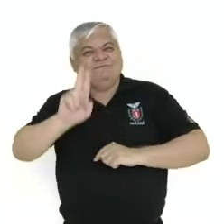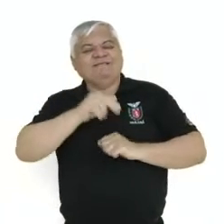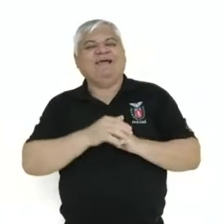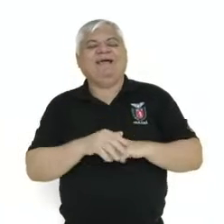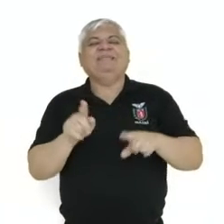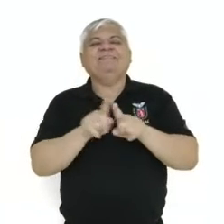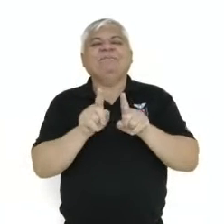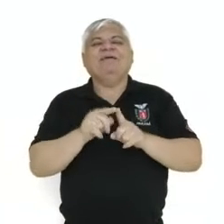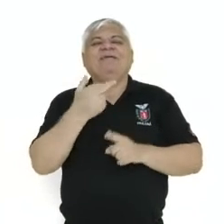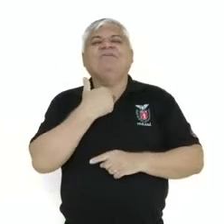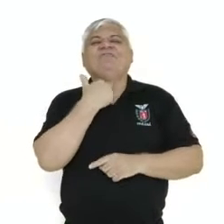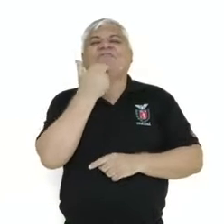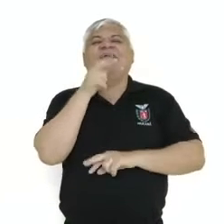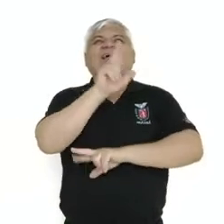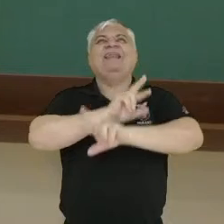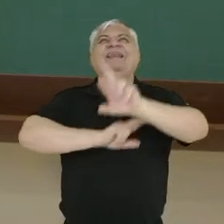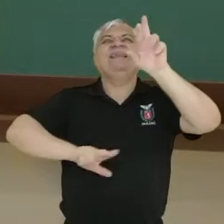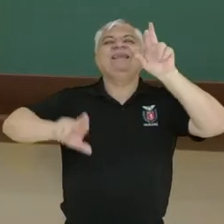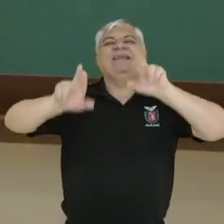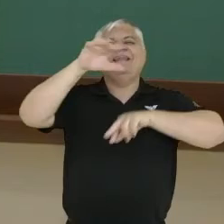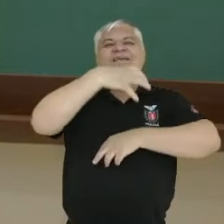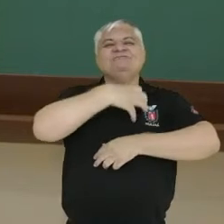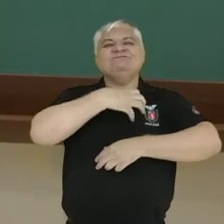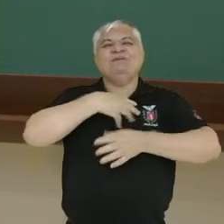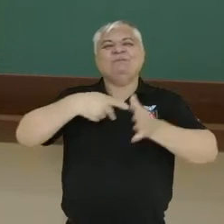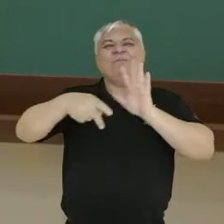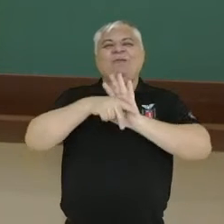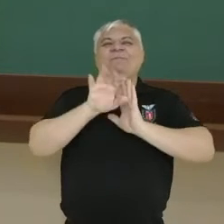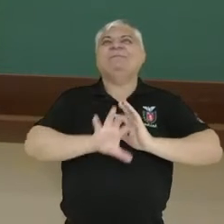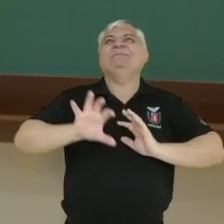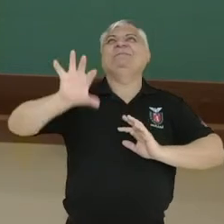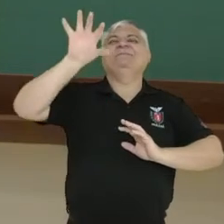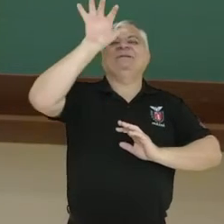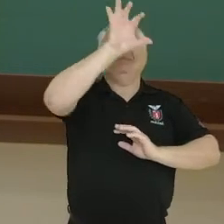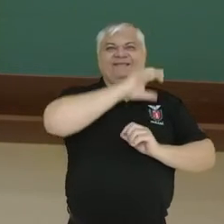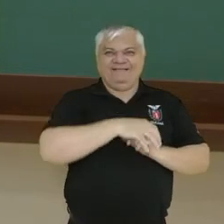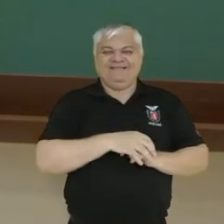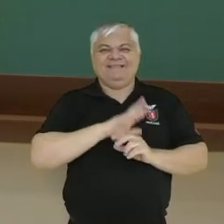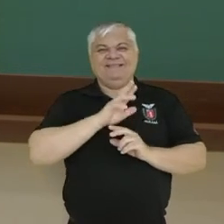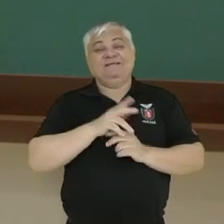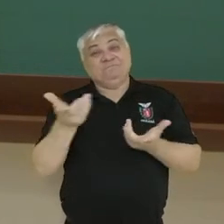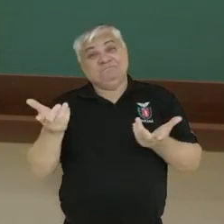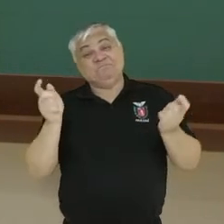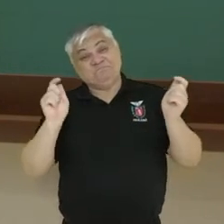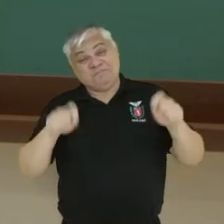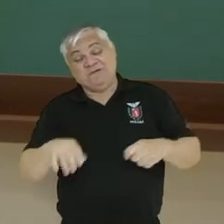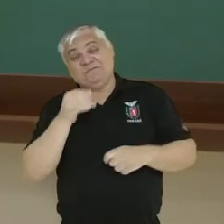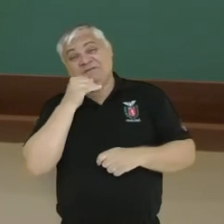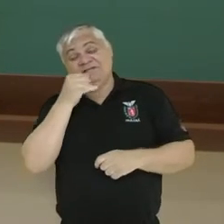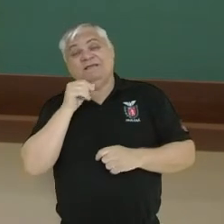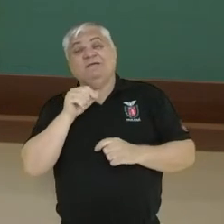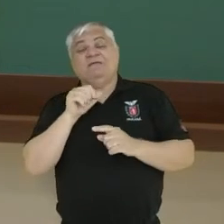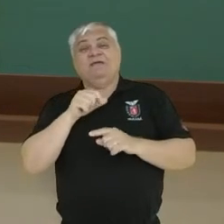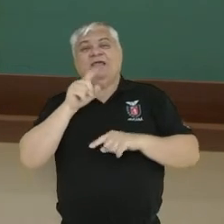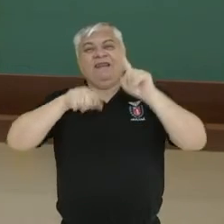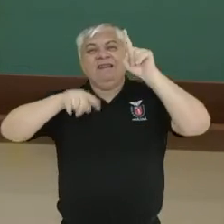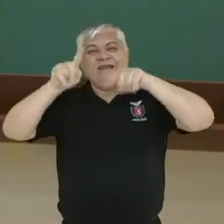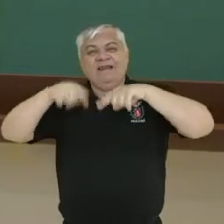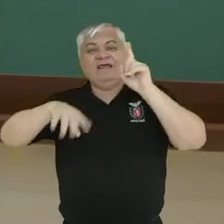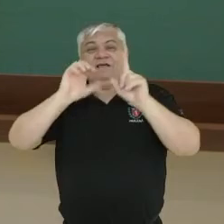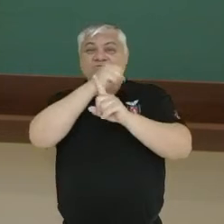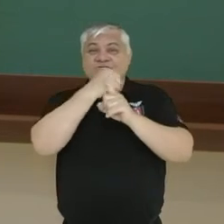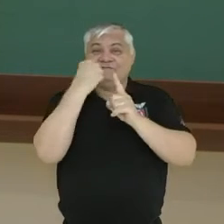sotaques também e as palavras que fazem parte da variação linguística, que pode ser uma variação social, uma